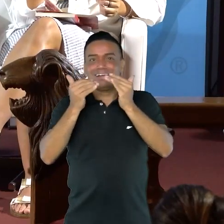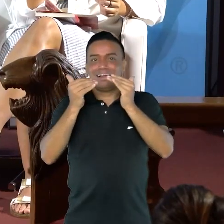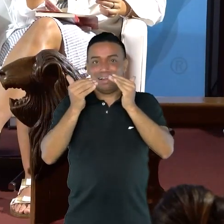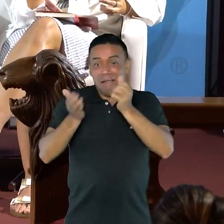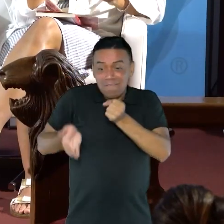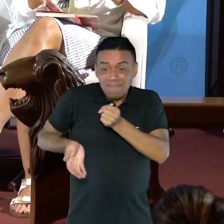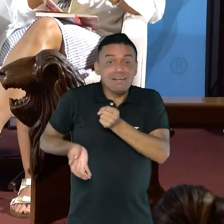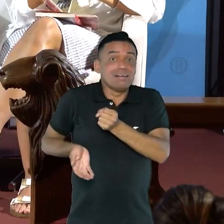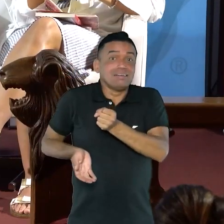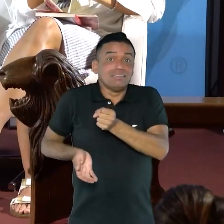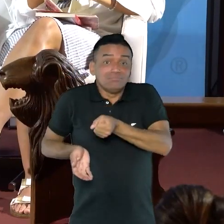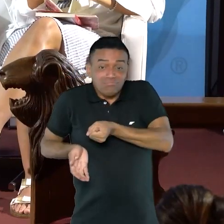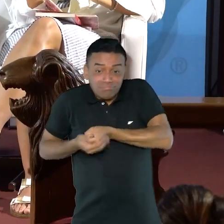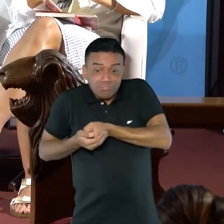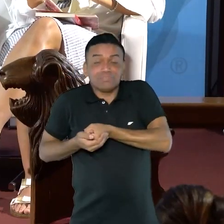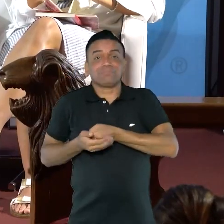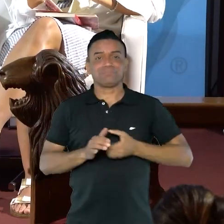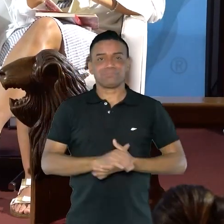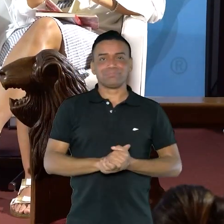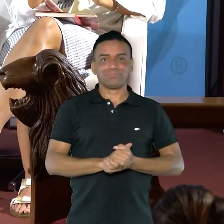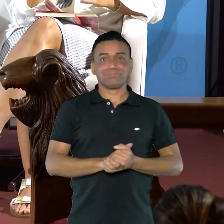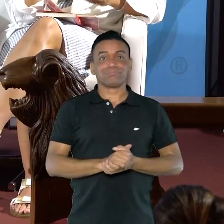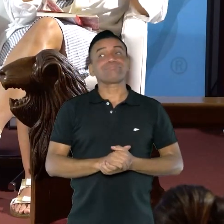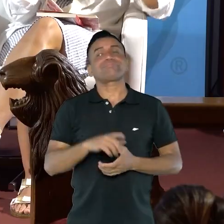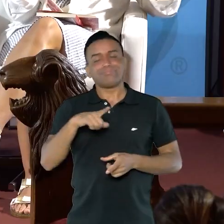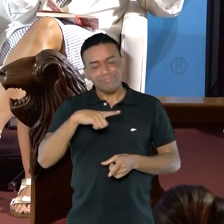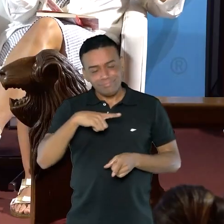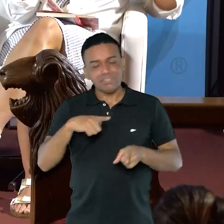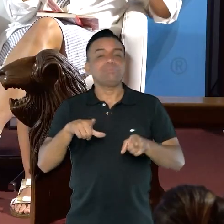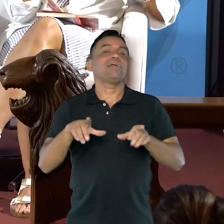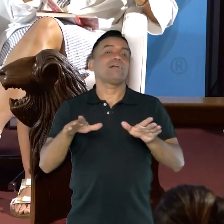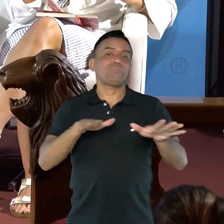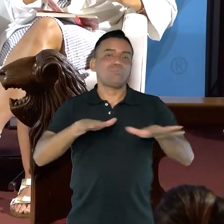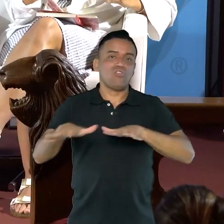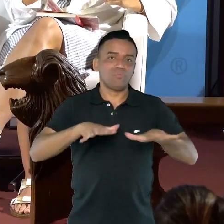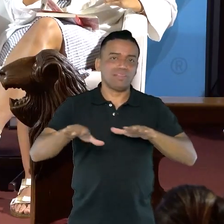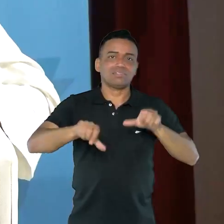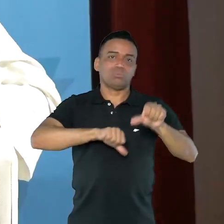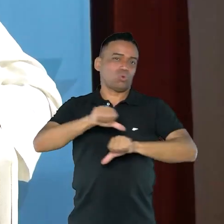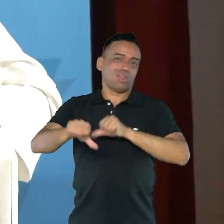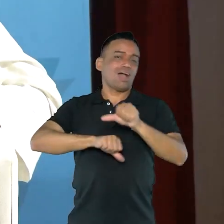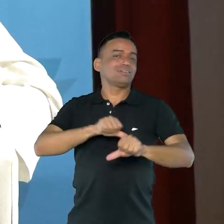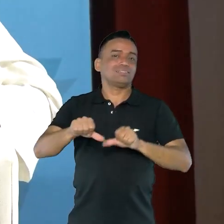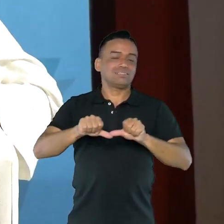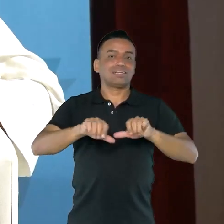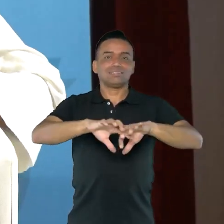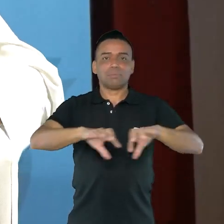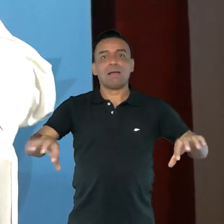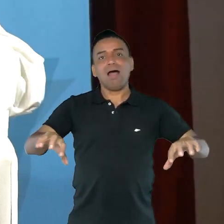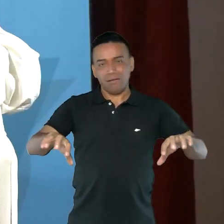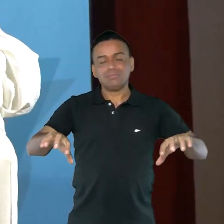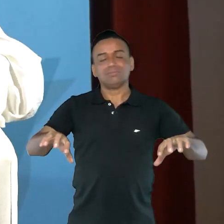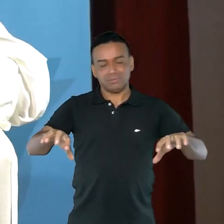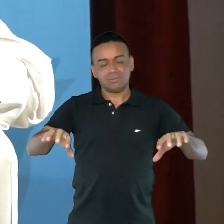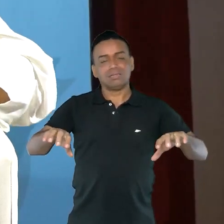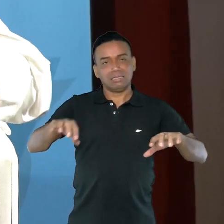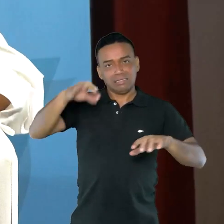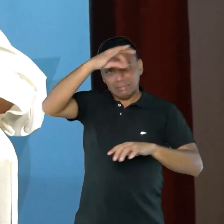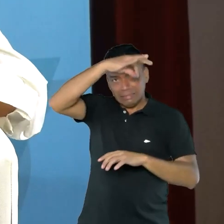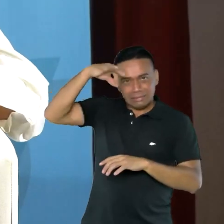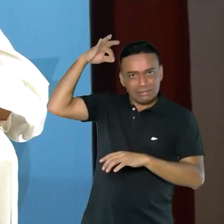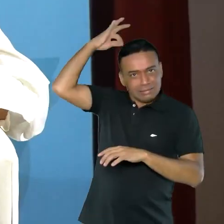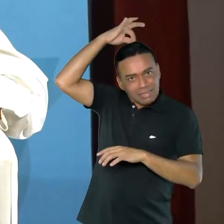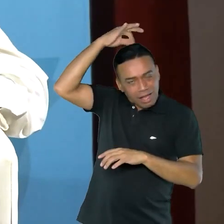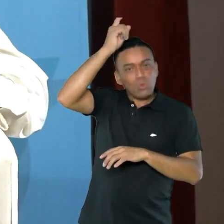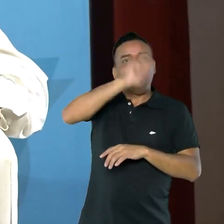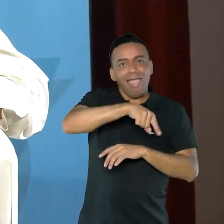movimento de dessincretização, no sentido de retornar os nomes dessas entidades para suas